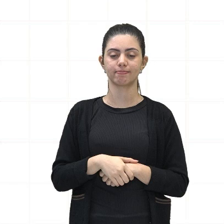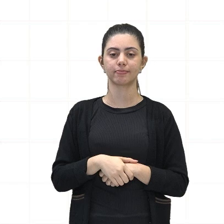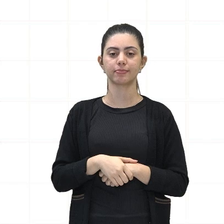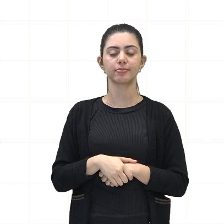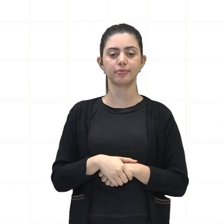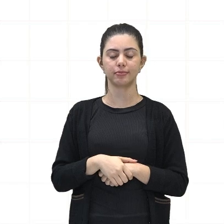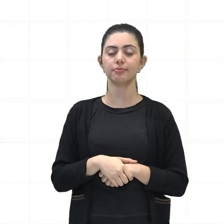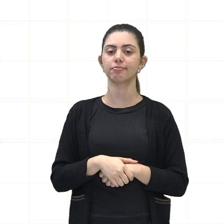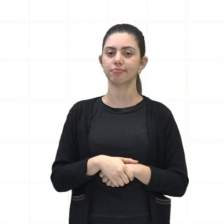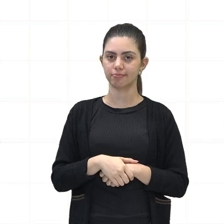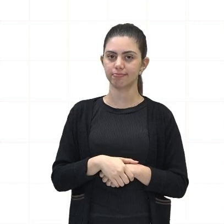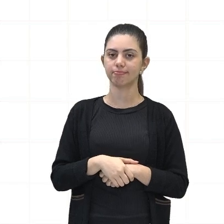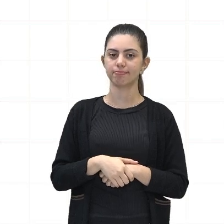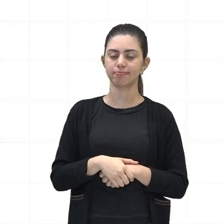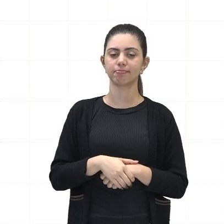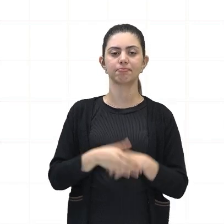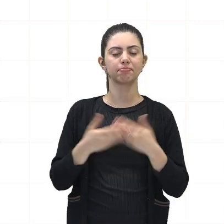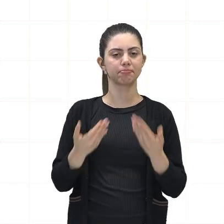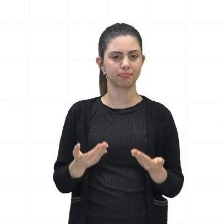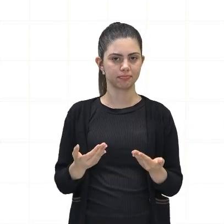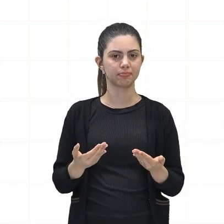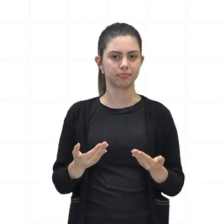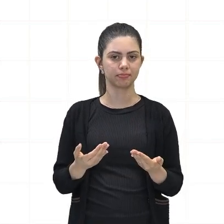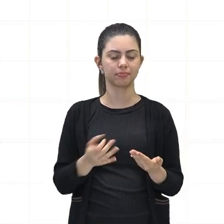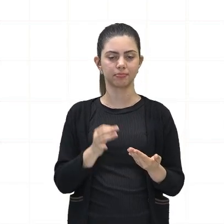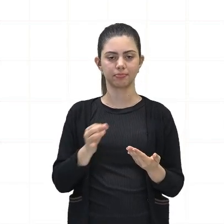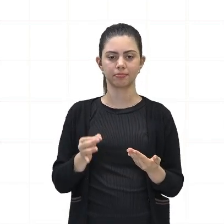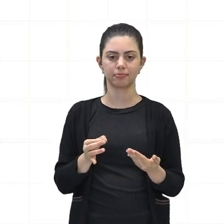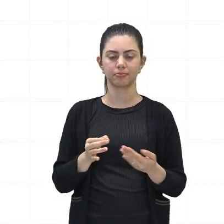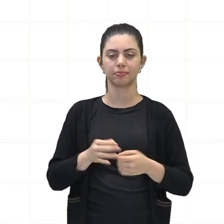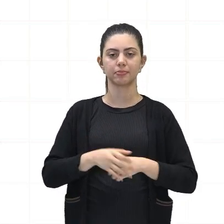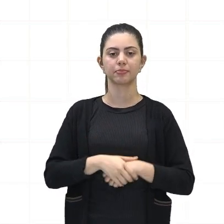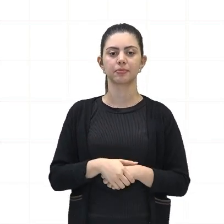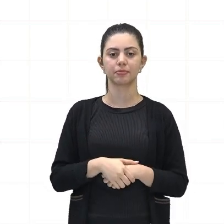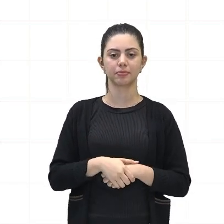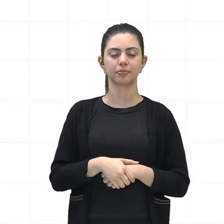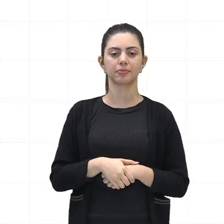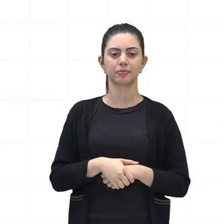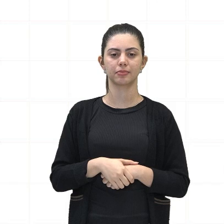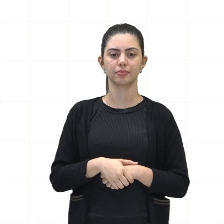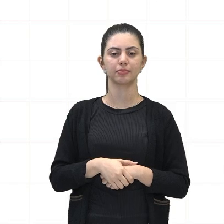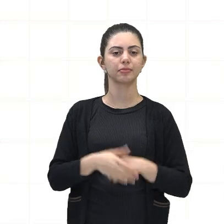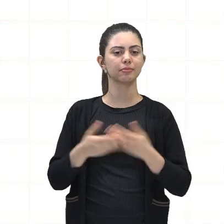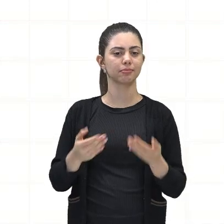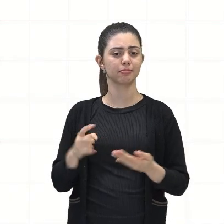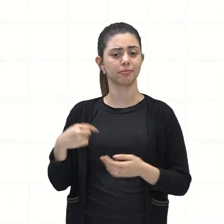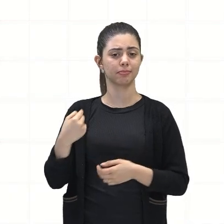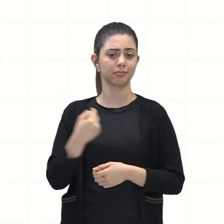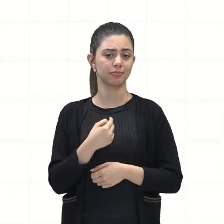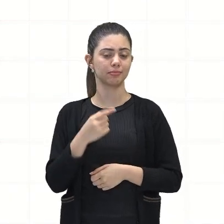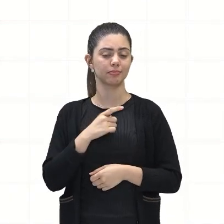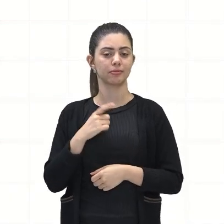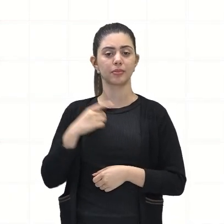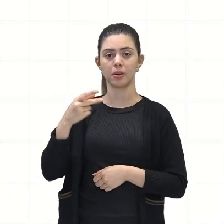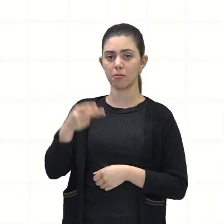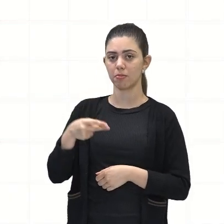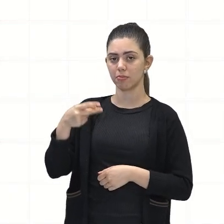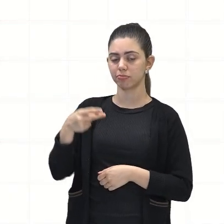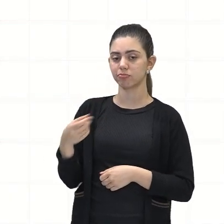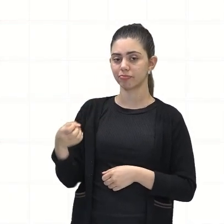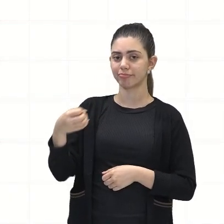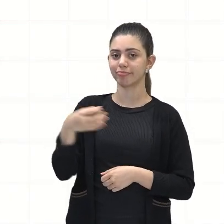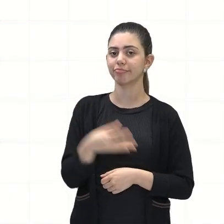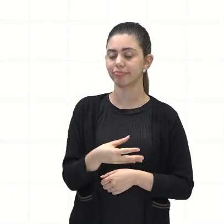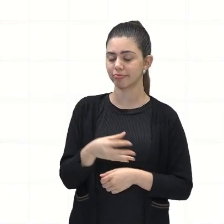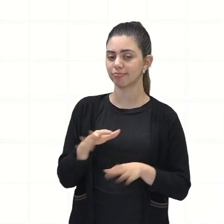Diante, né, desse cenário, nós temos uma política